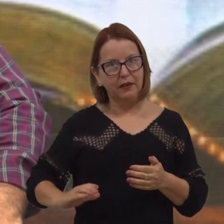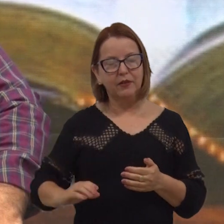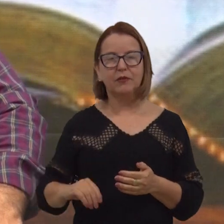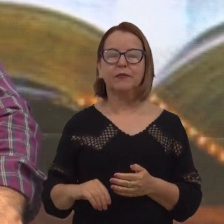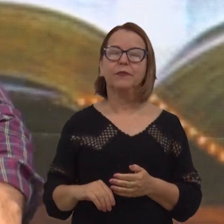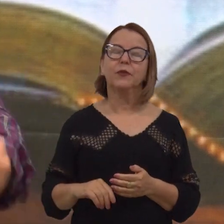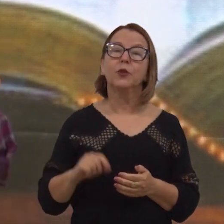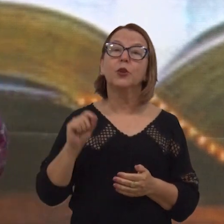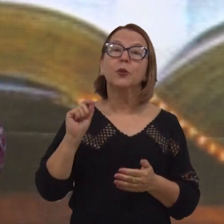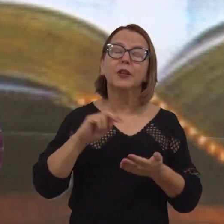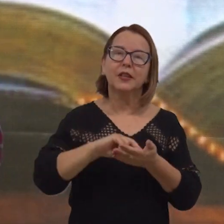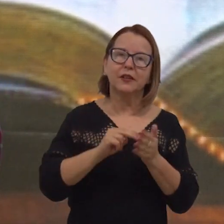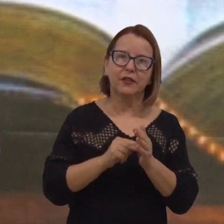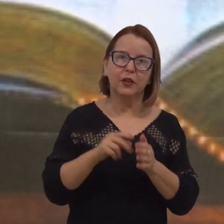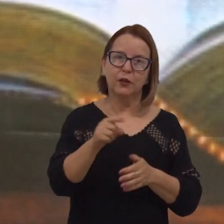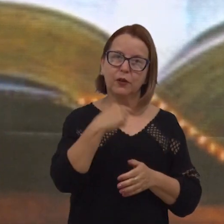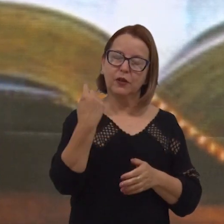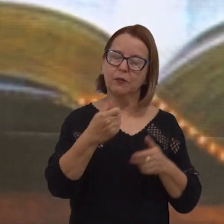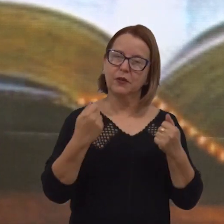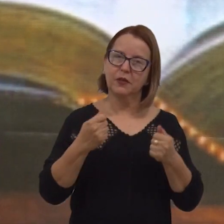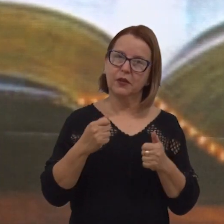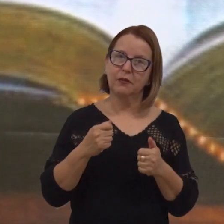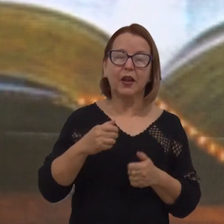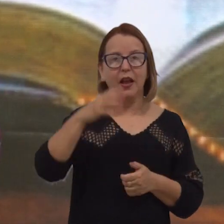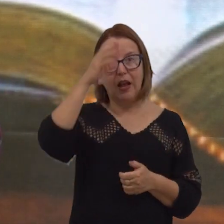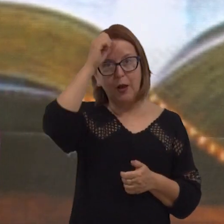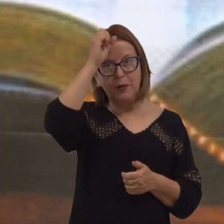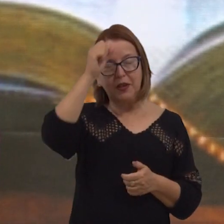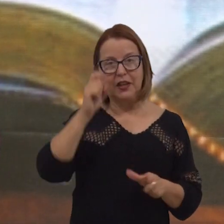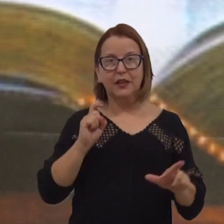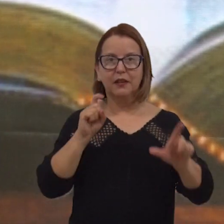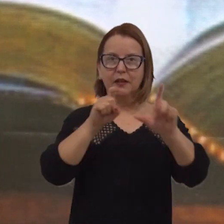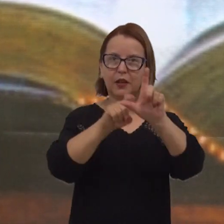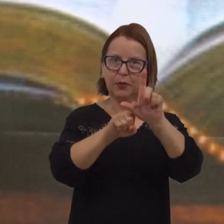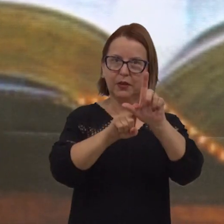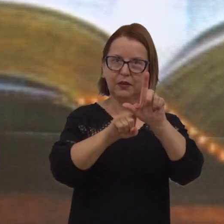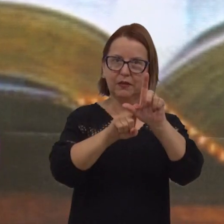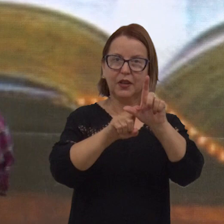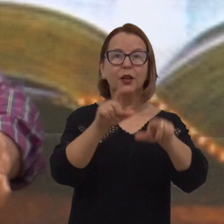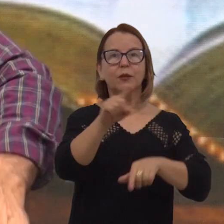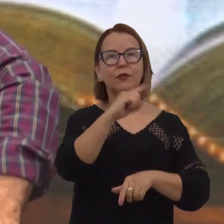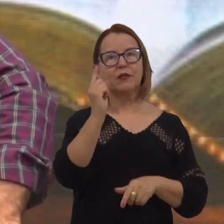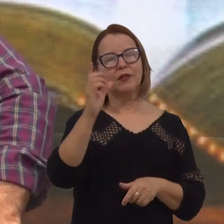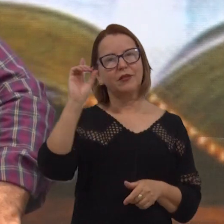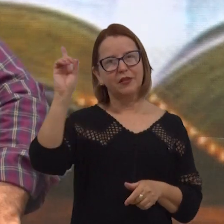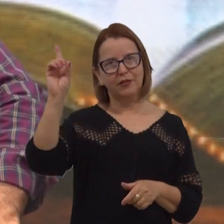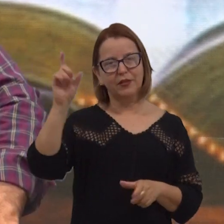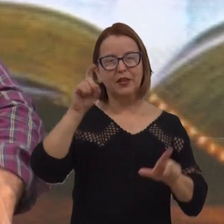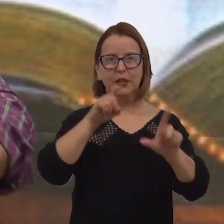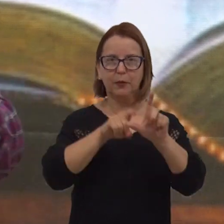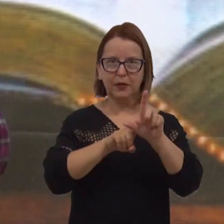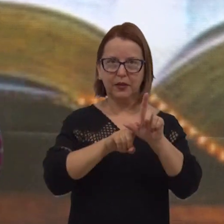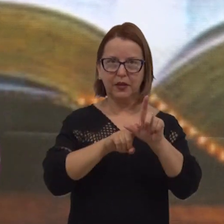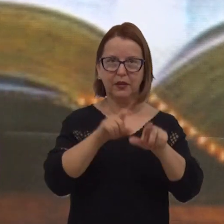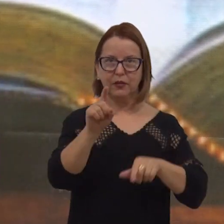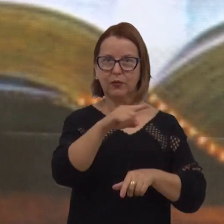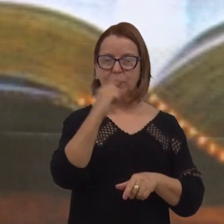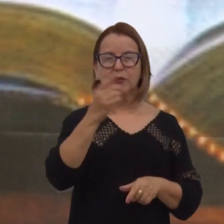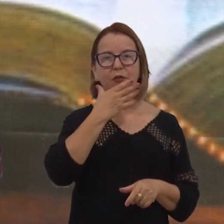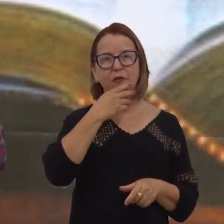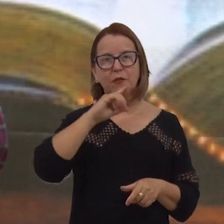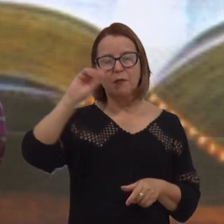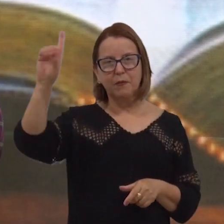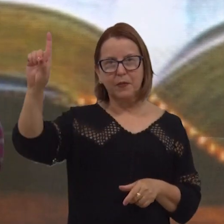irmão Hildo? Que nós precisamos aprender a depender do nosso Deus, a depender do